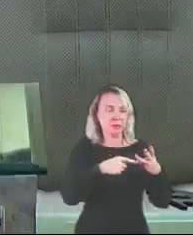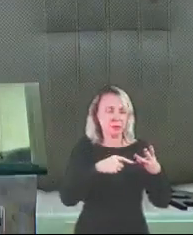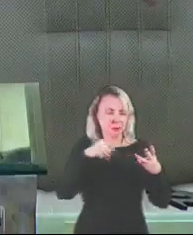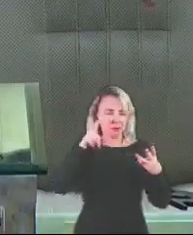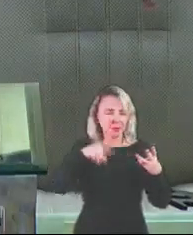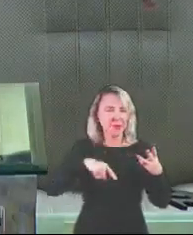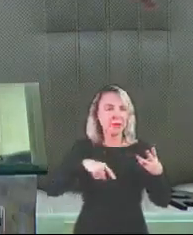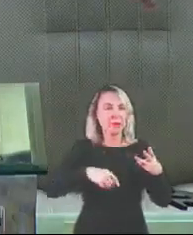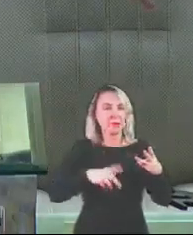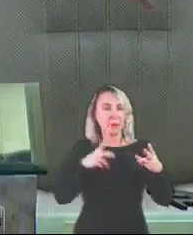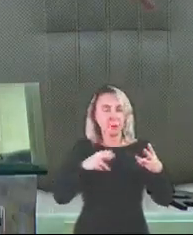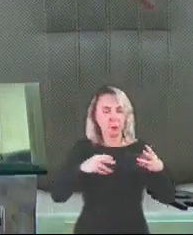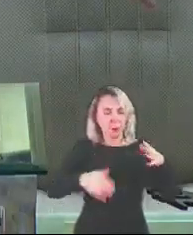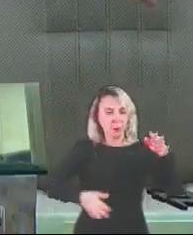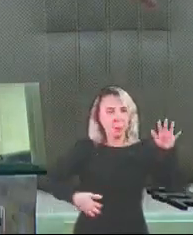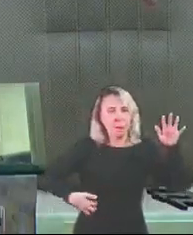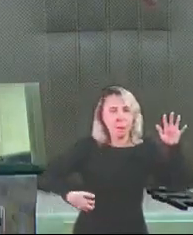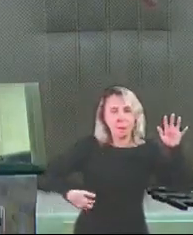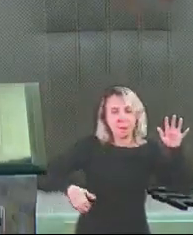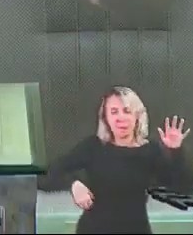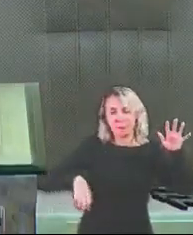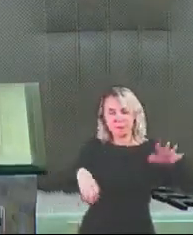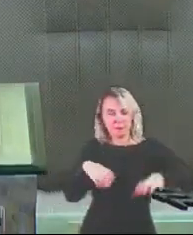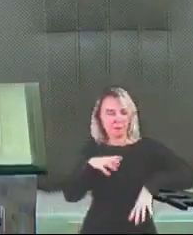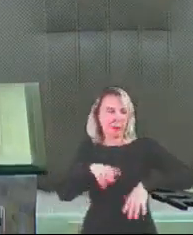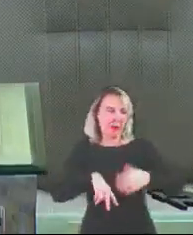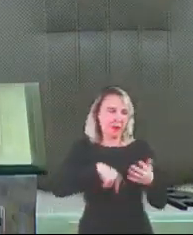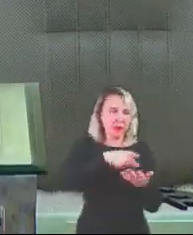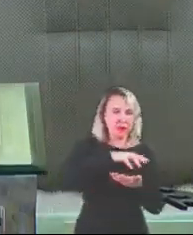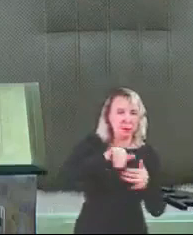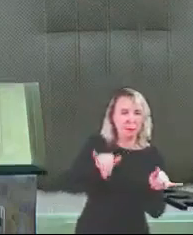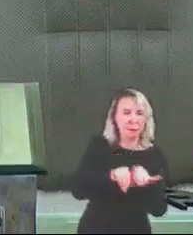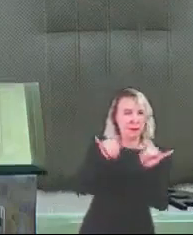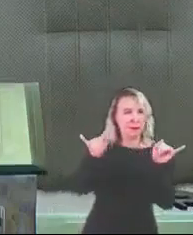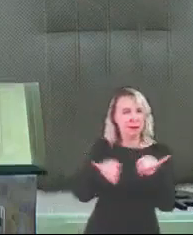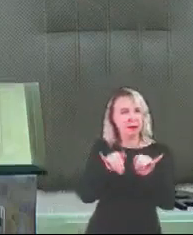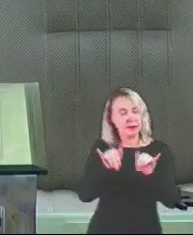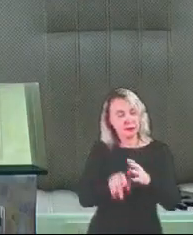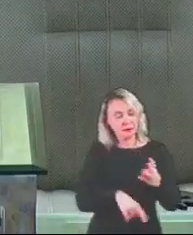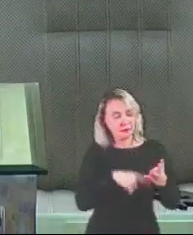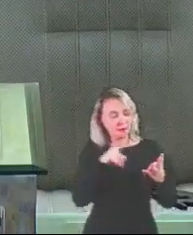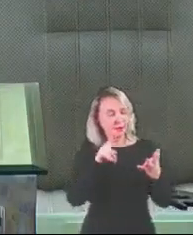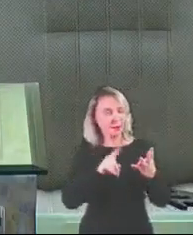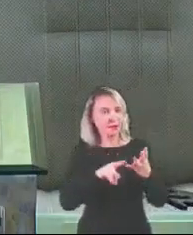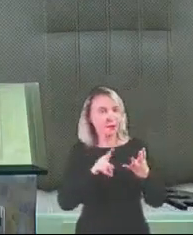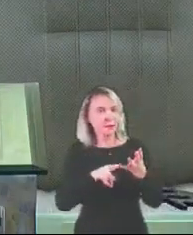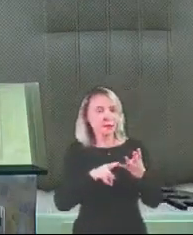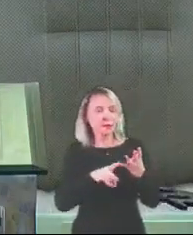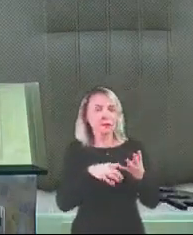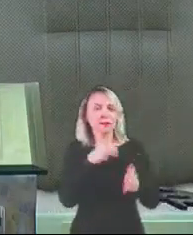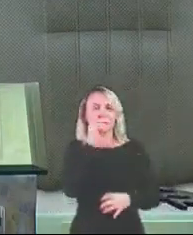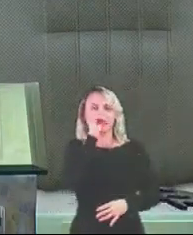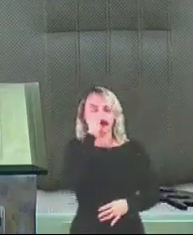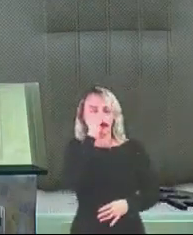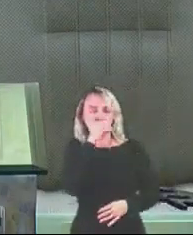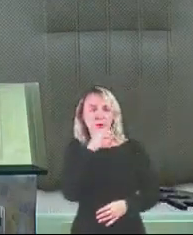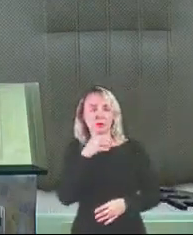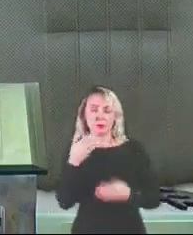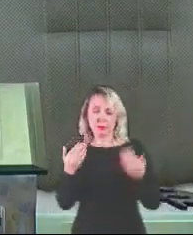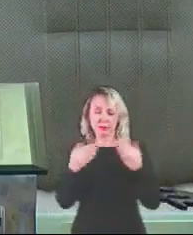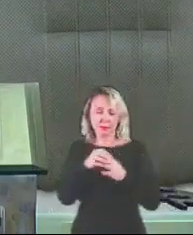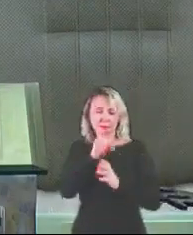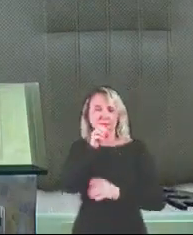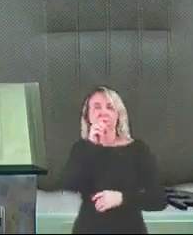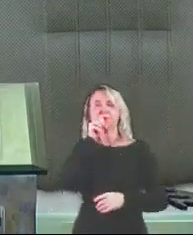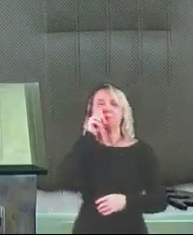se fosse um porco. Se você pegar a história, você vai ler dentro da história do vinho, da ciência do vinho,